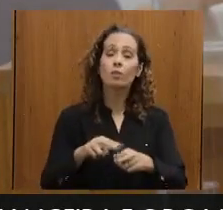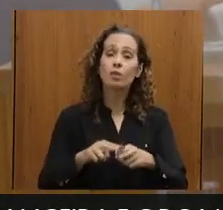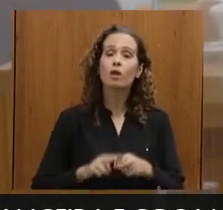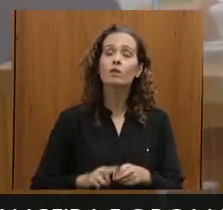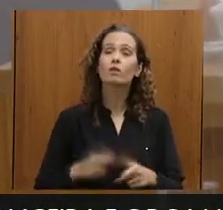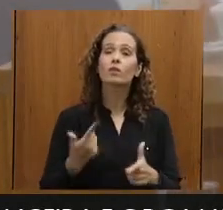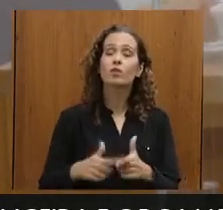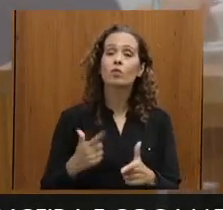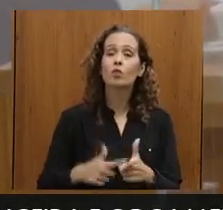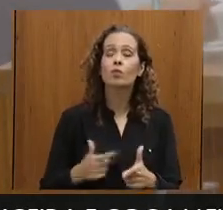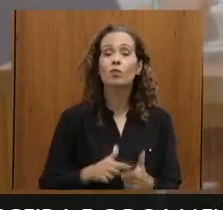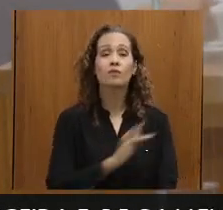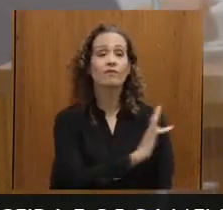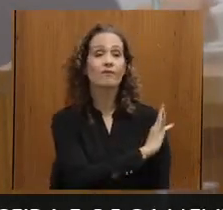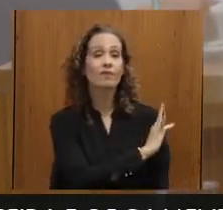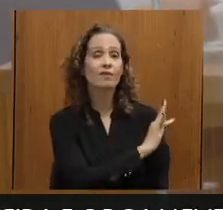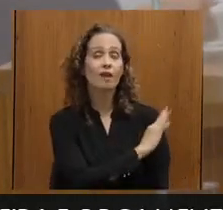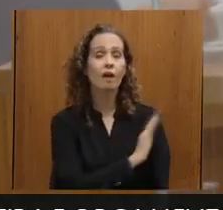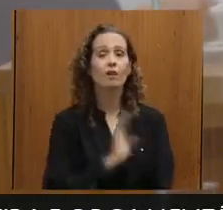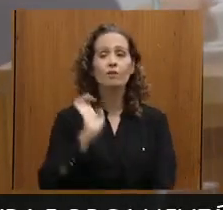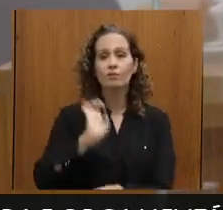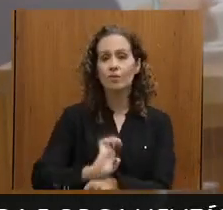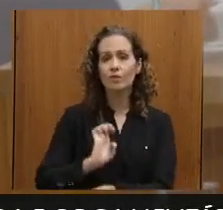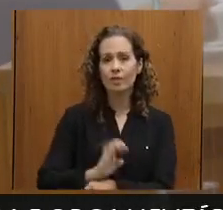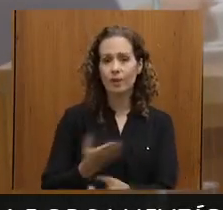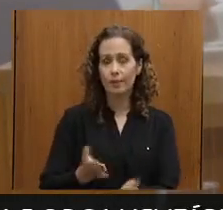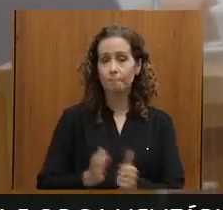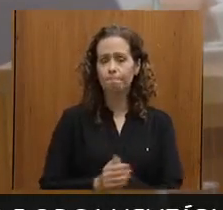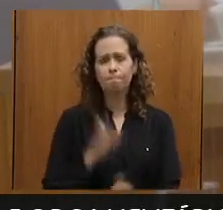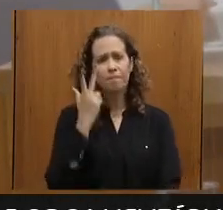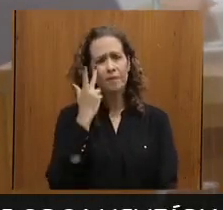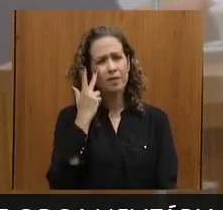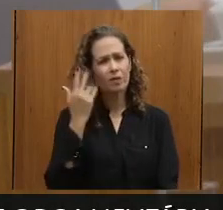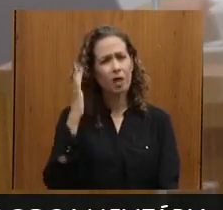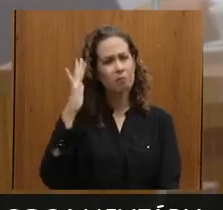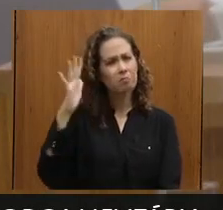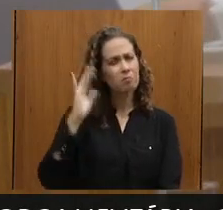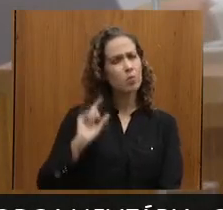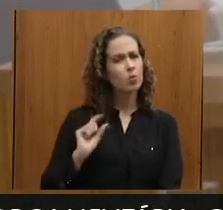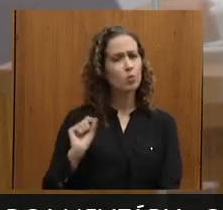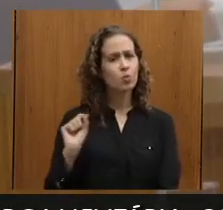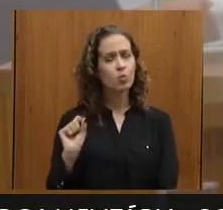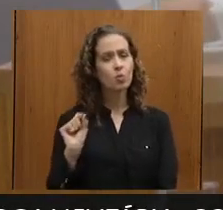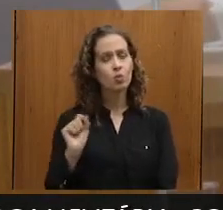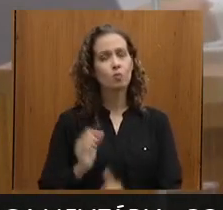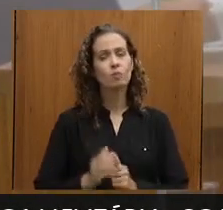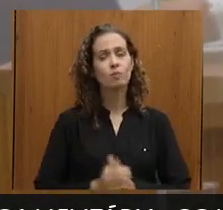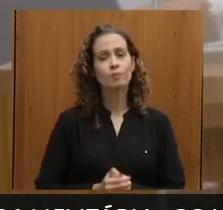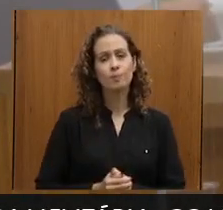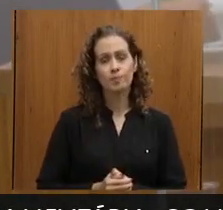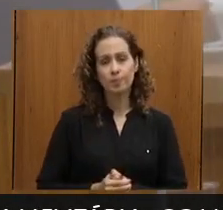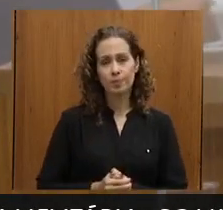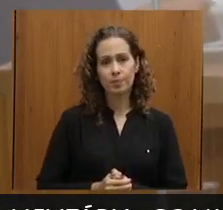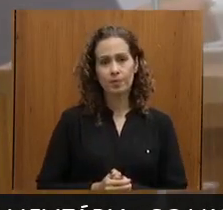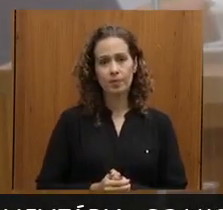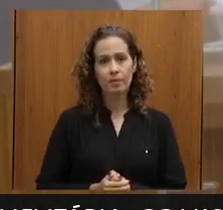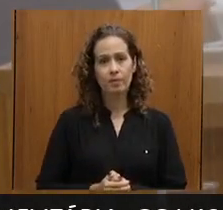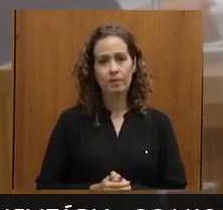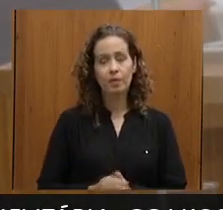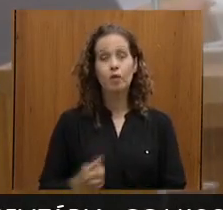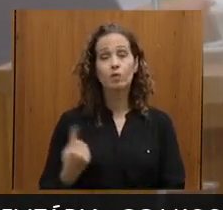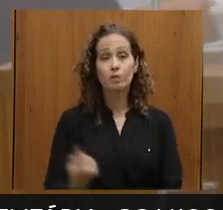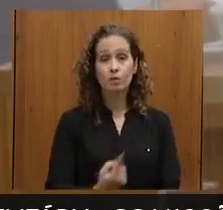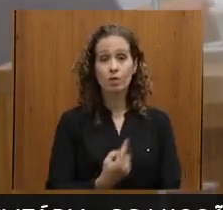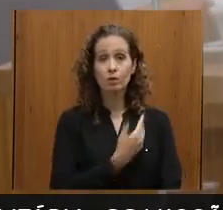calamitosa do nosso Estado. É natural pensar que, à medida que o nosso